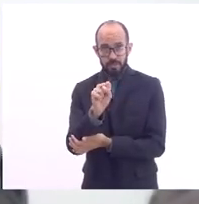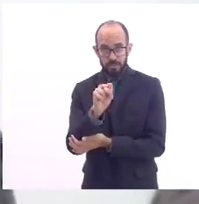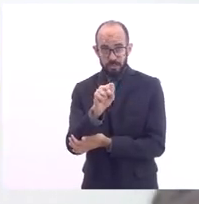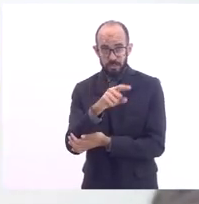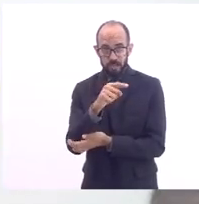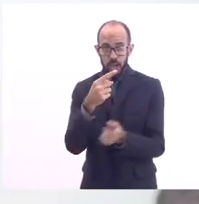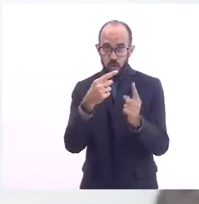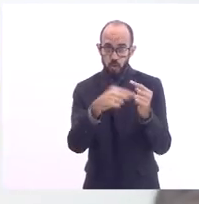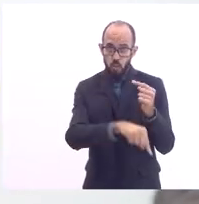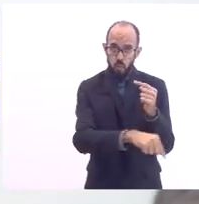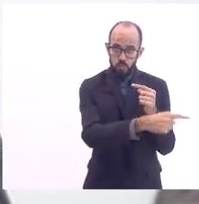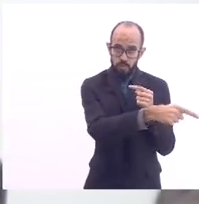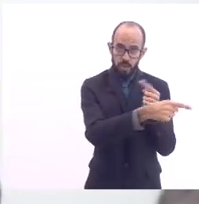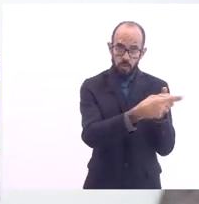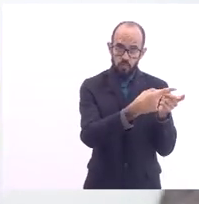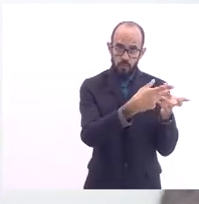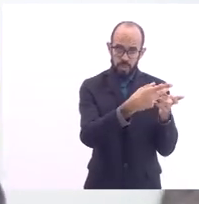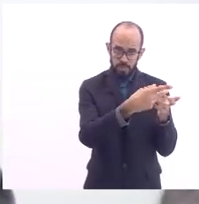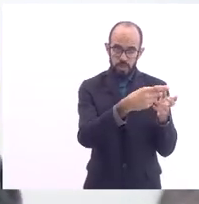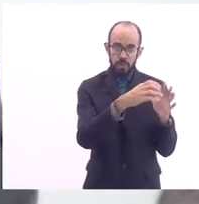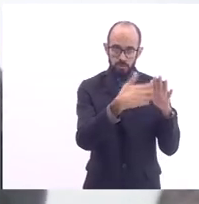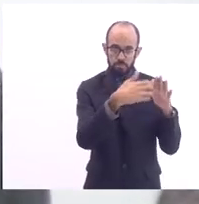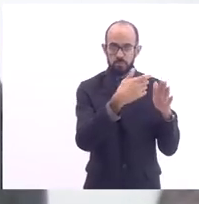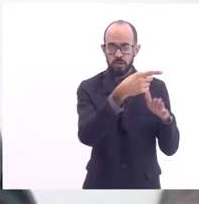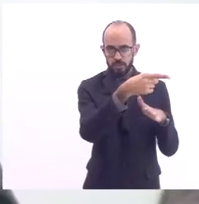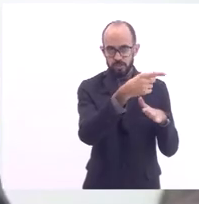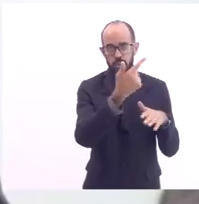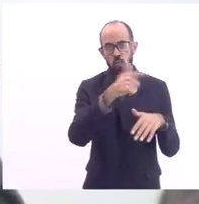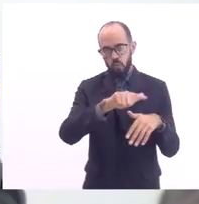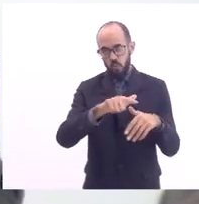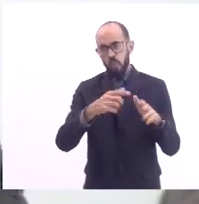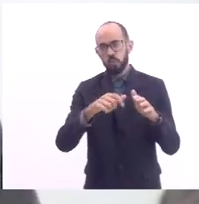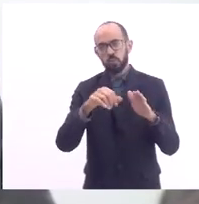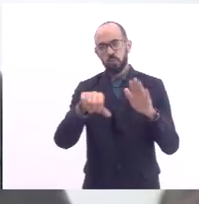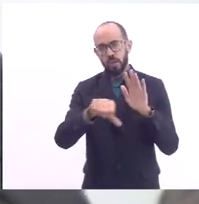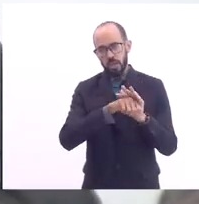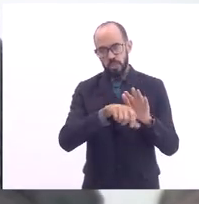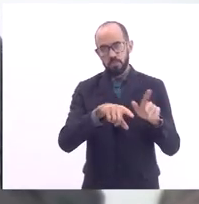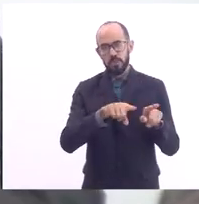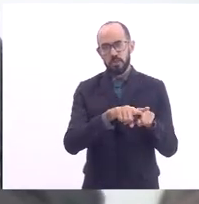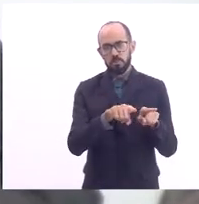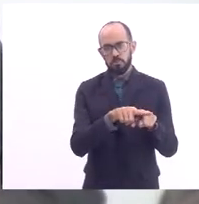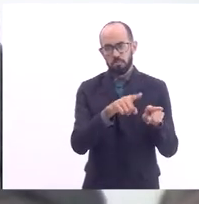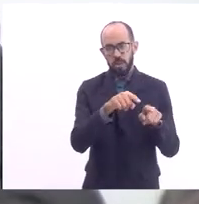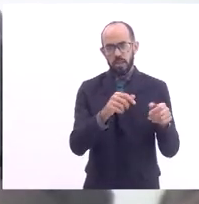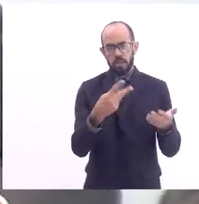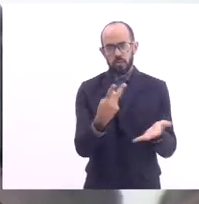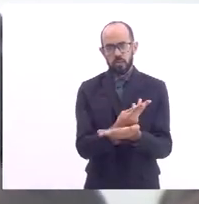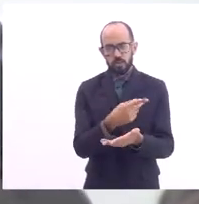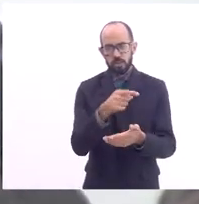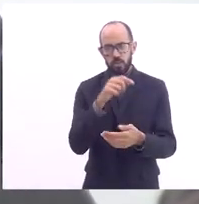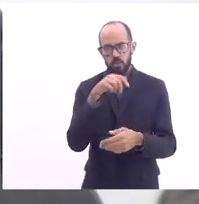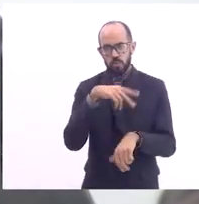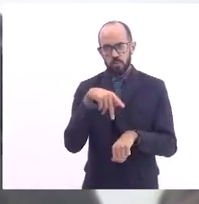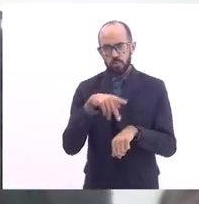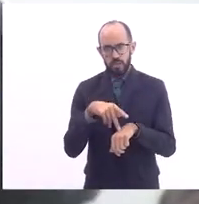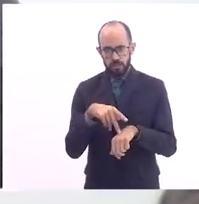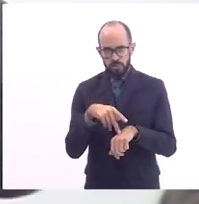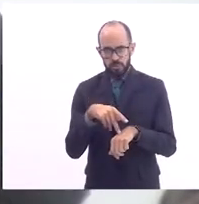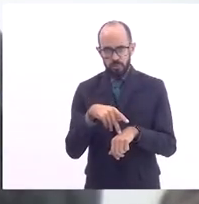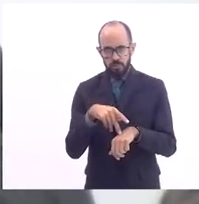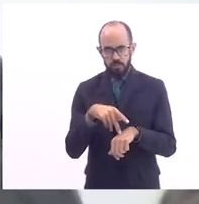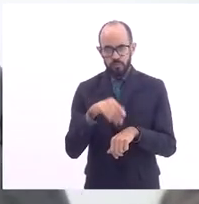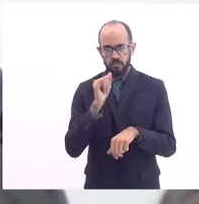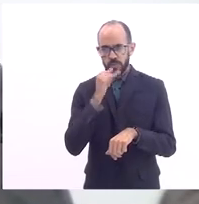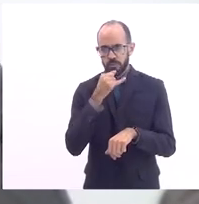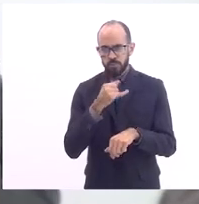dizer, a privatização da Eletrobras é mais um outro crime, né, que acontece no nosso país,